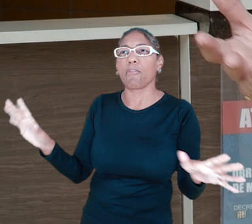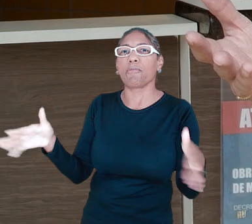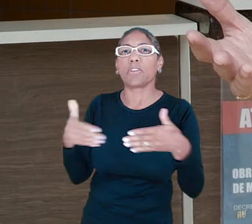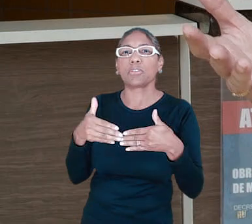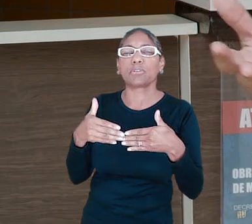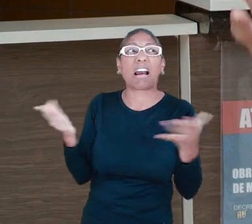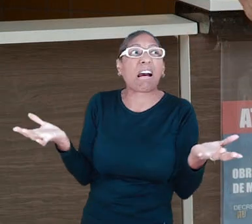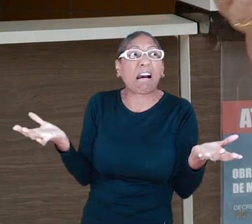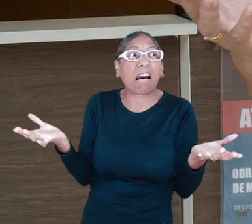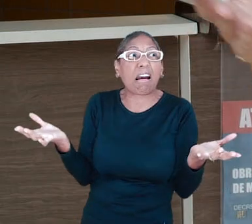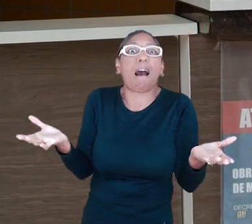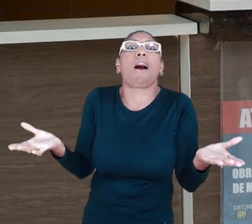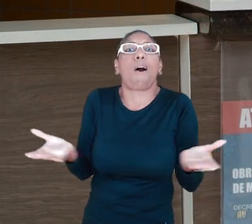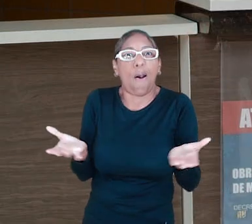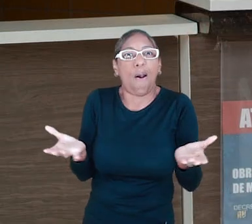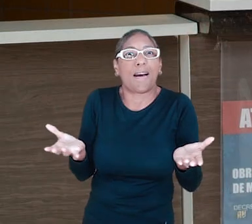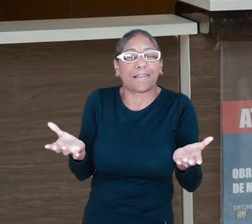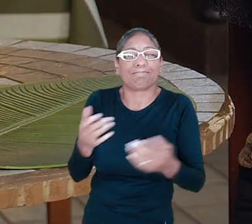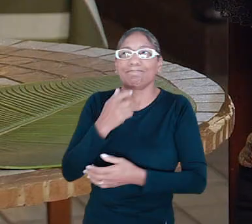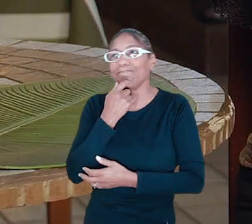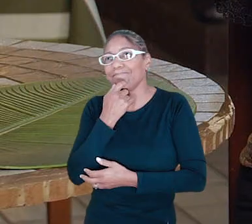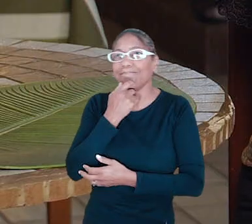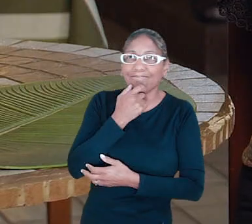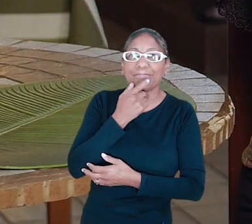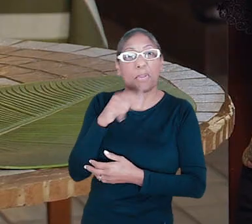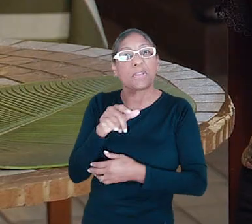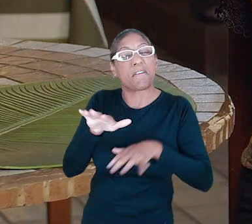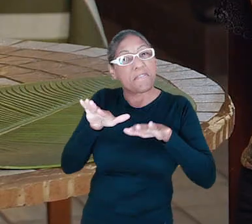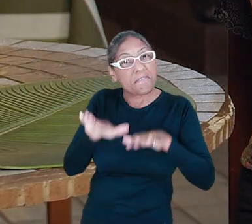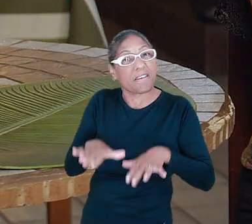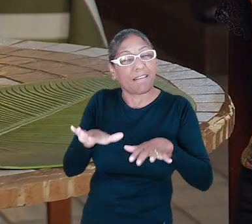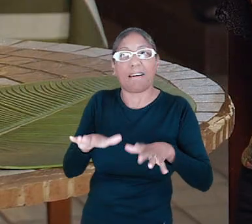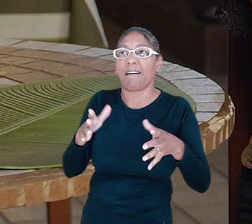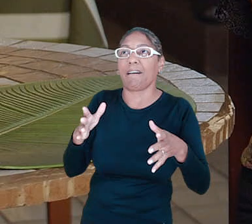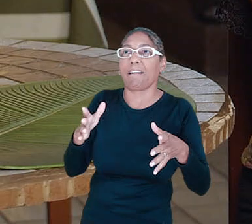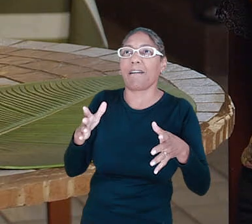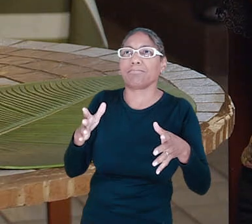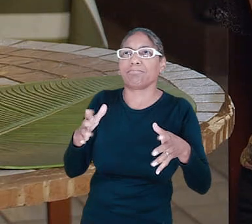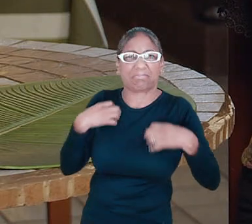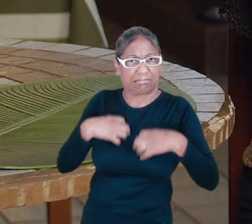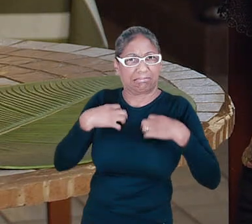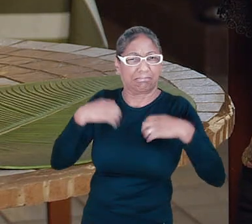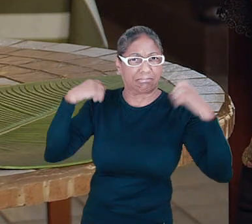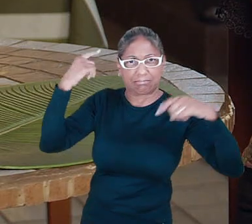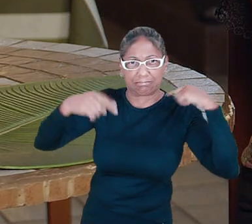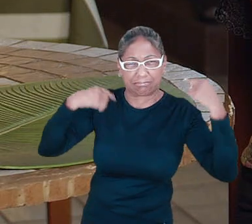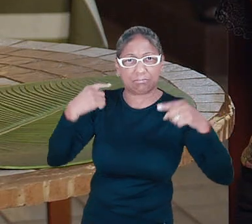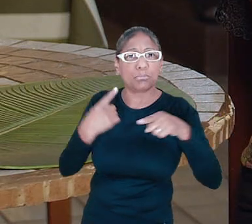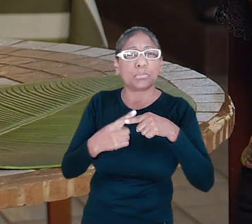fecharam. E aí a gente falou assim, e agora? Ou a gente ia ficar